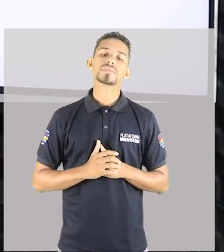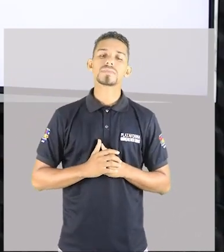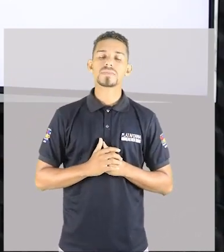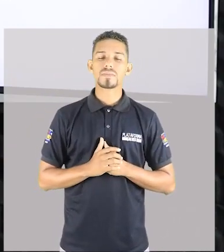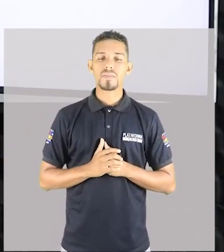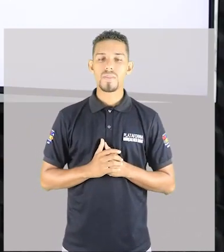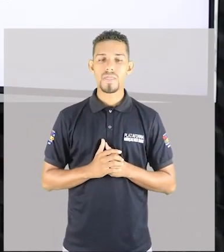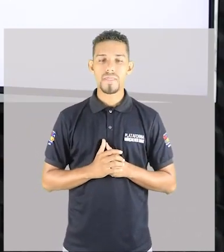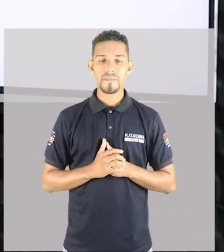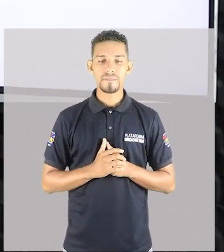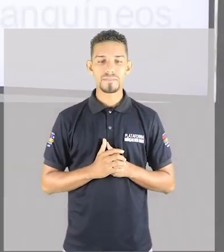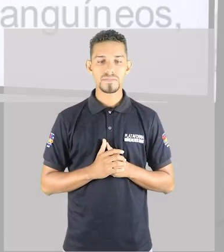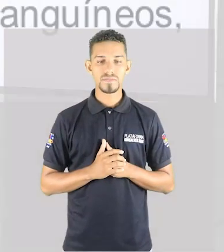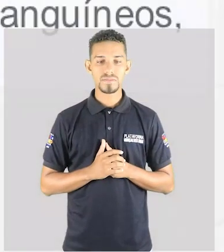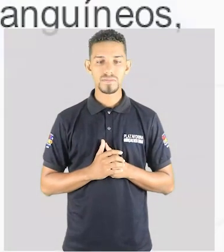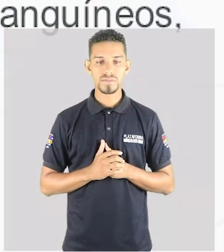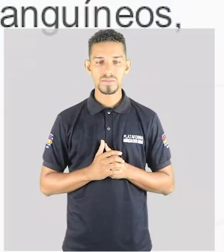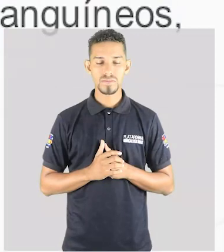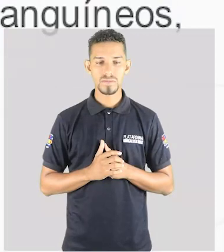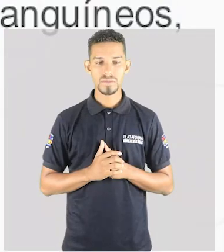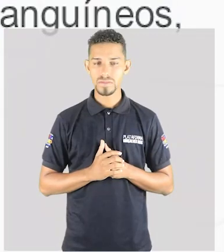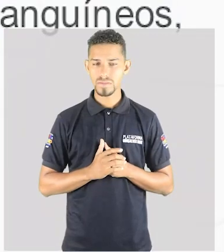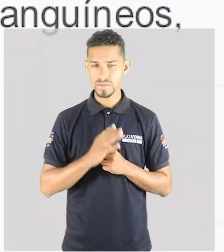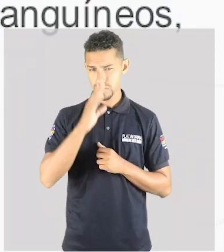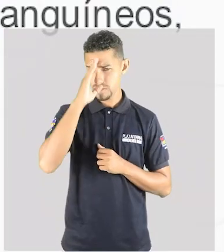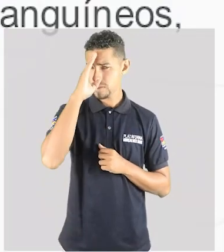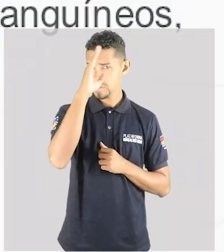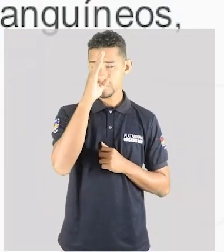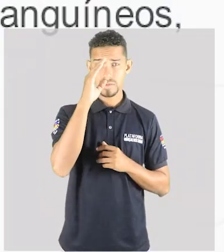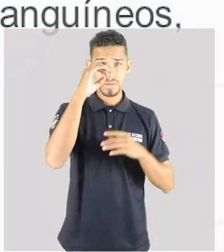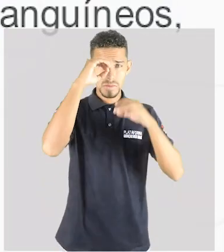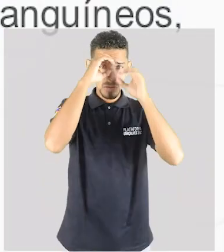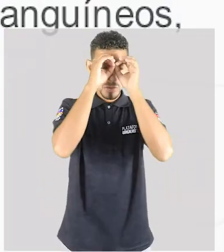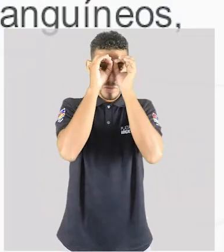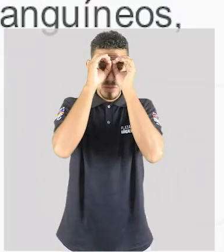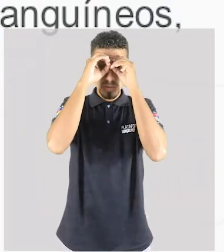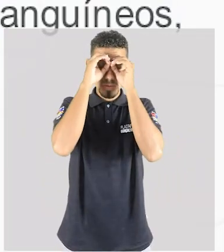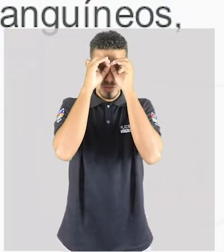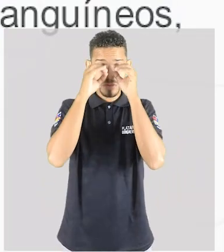Então, vamos para cá para a definição. Os principais componentes do olho. Primeiro